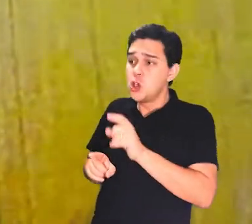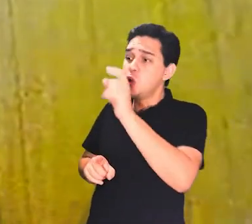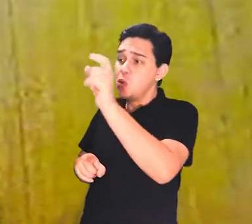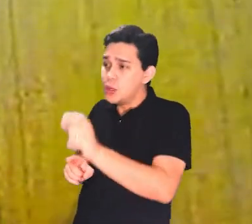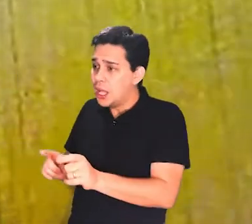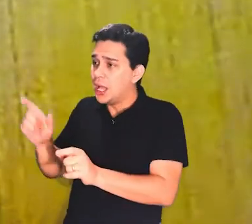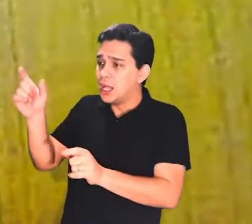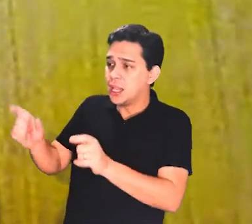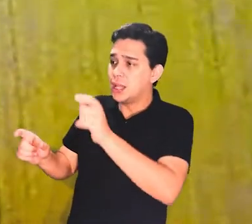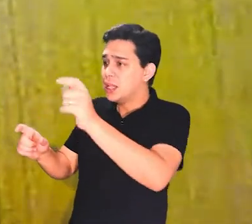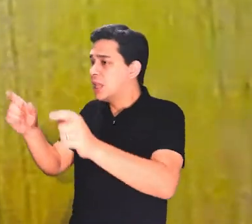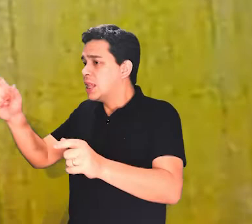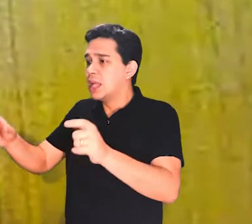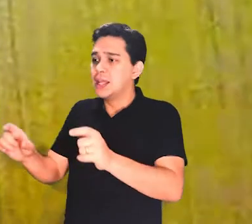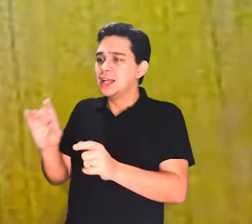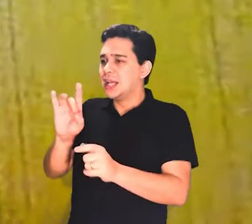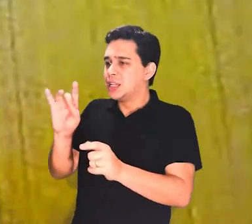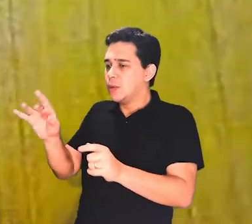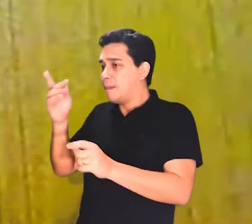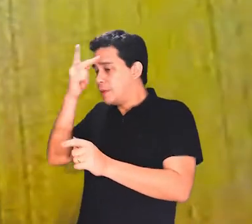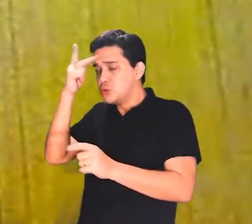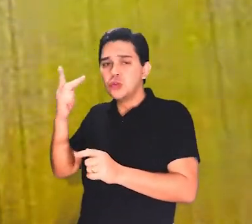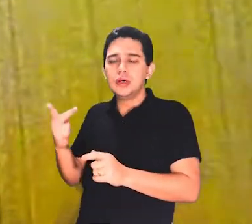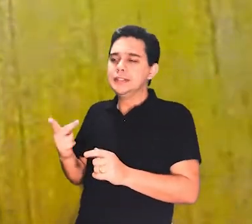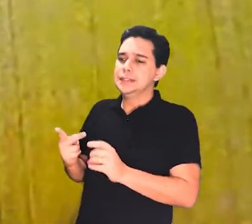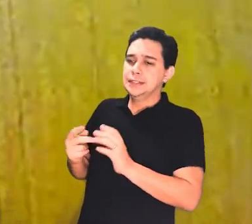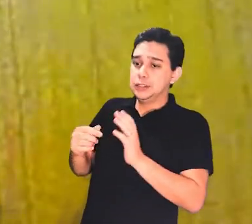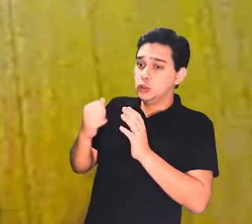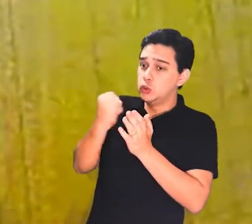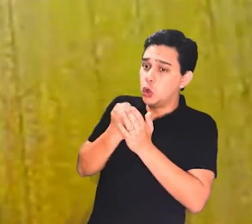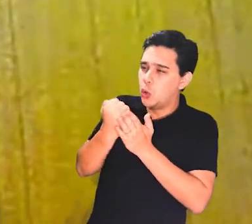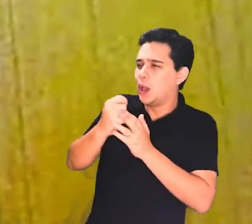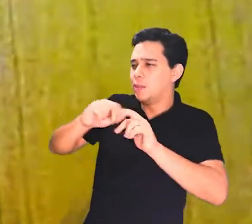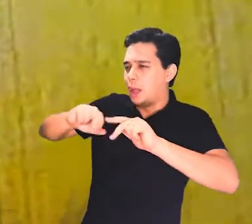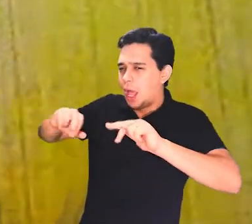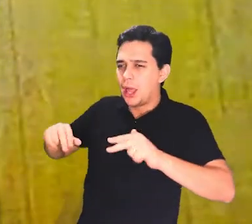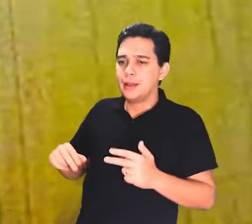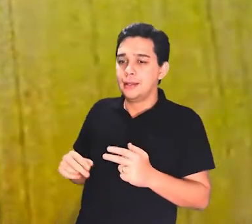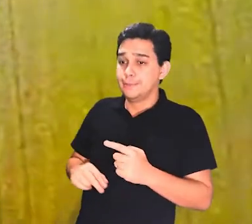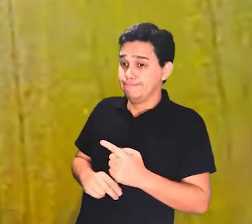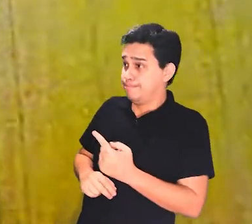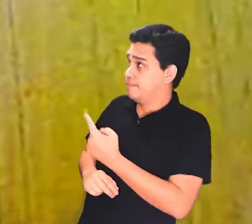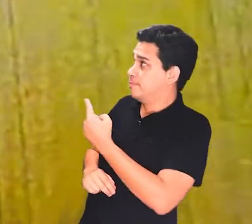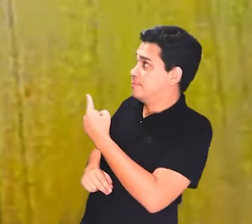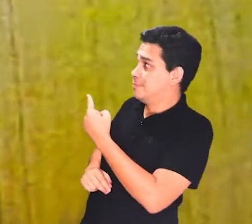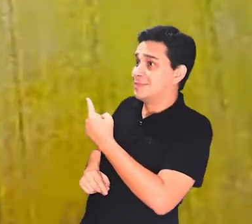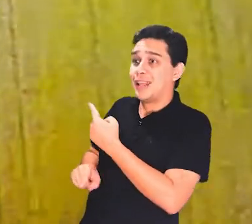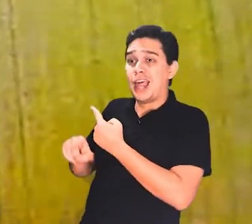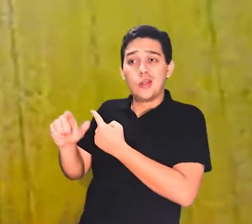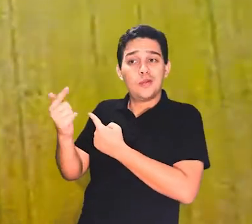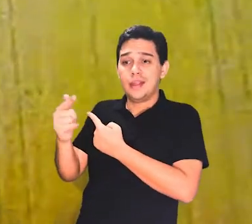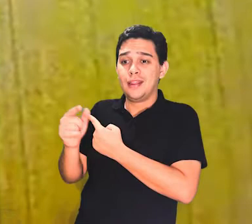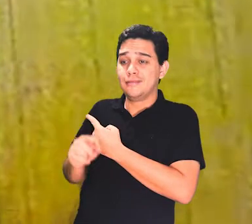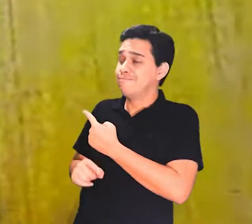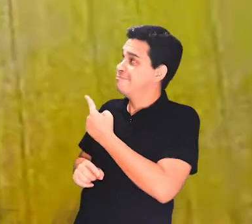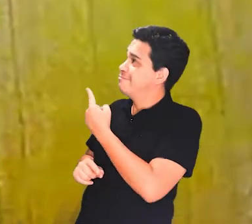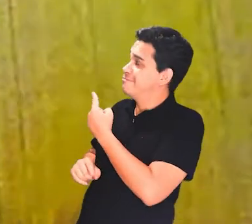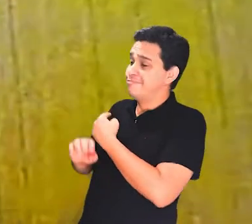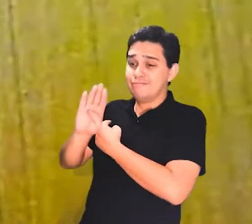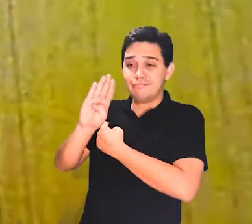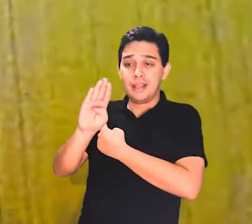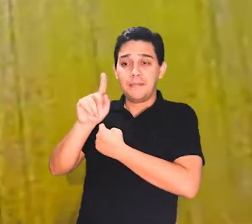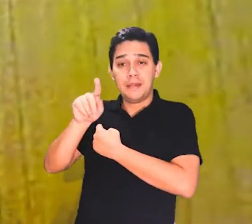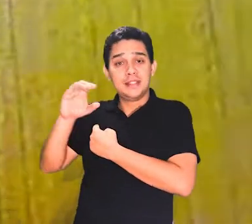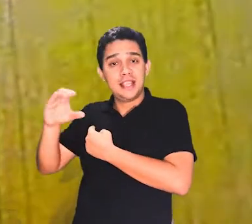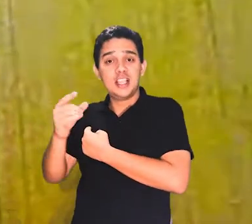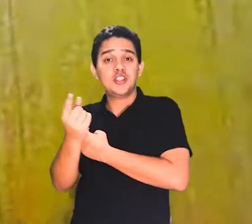individual regularizar a situação toda da pessoa para que ela tenha o direito ao BPC, ao benefício, para ela, que ela tenha uma conta própria com seu